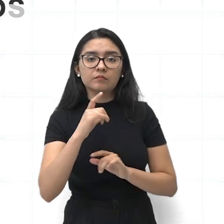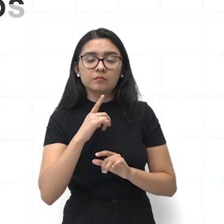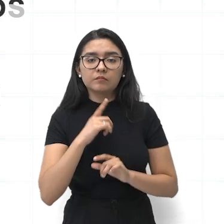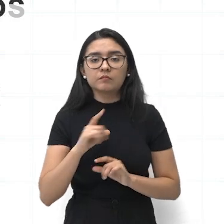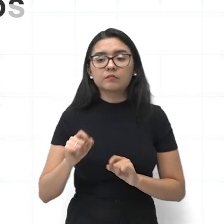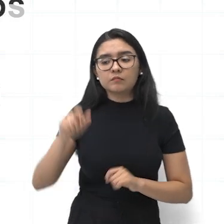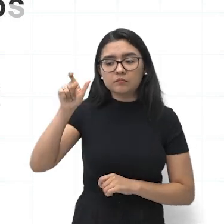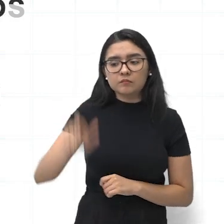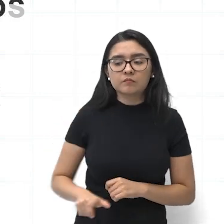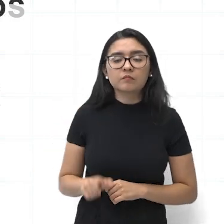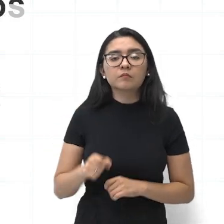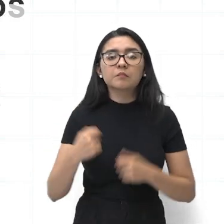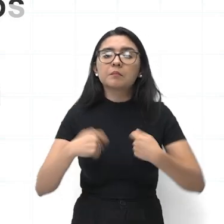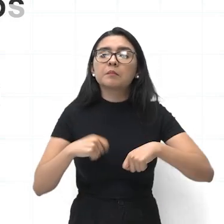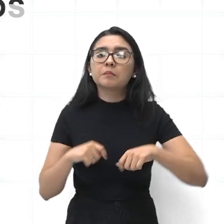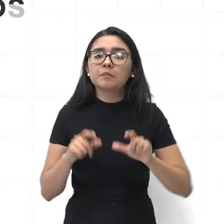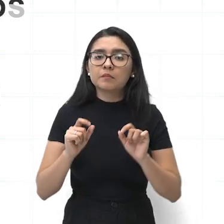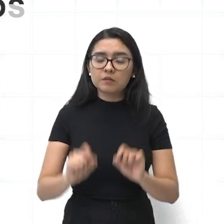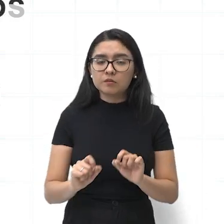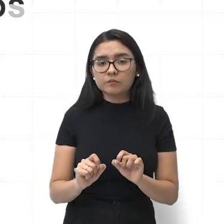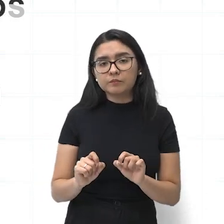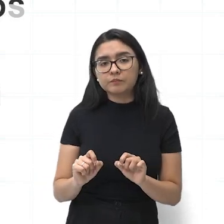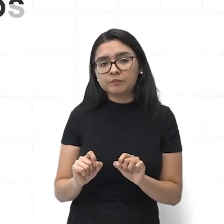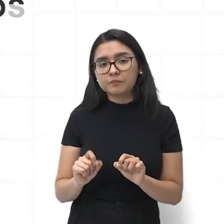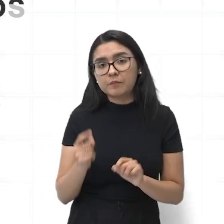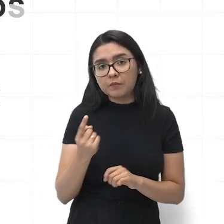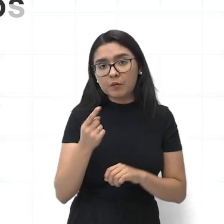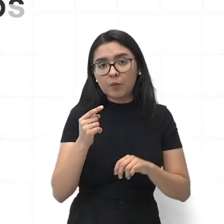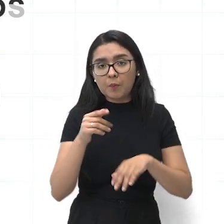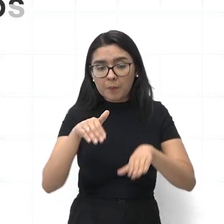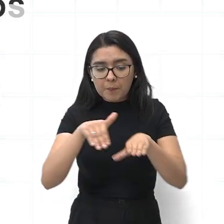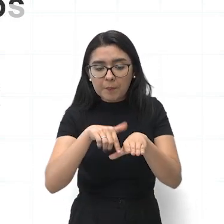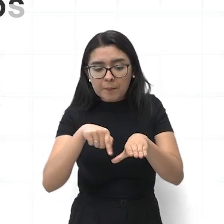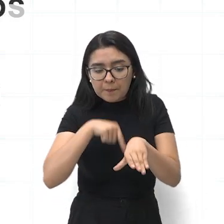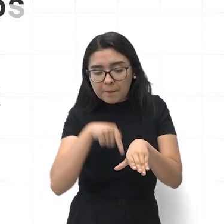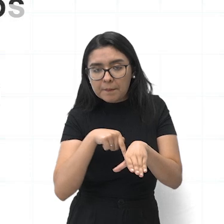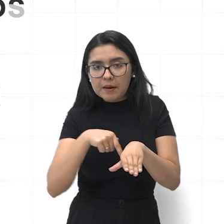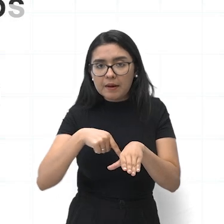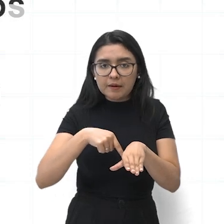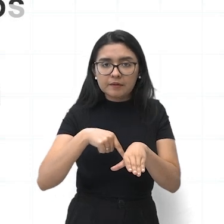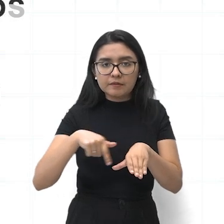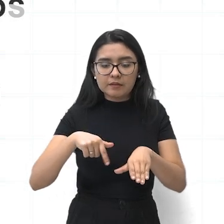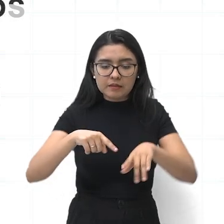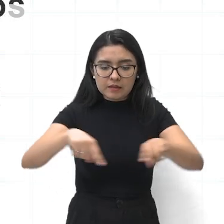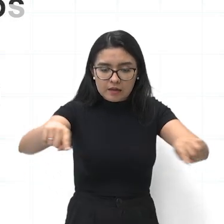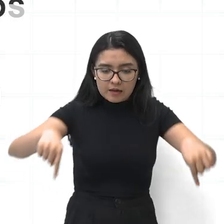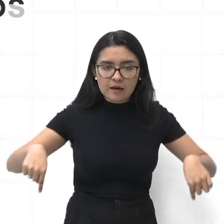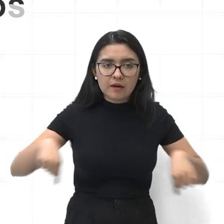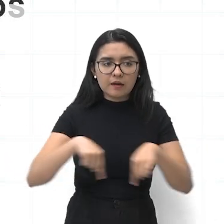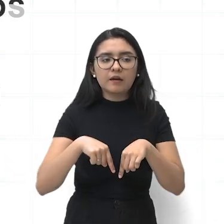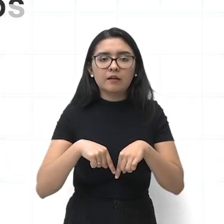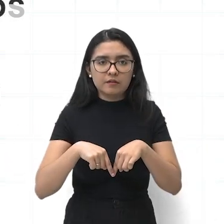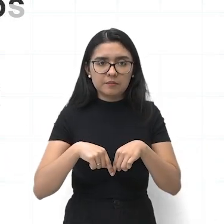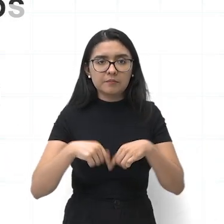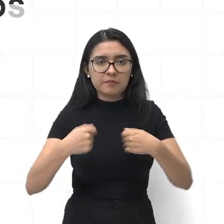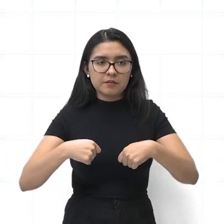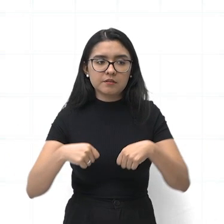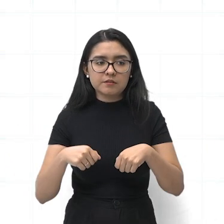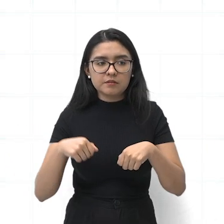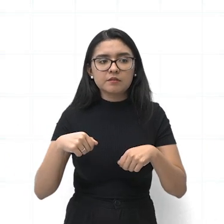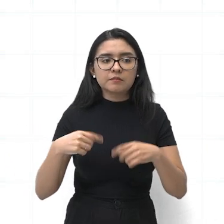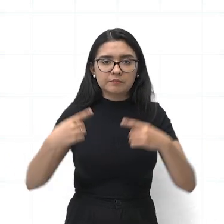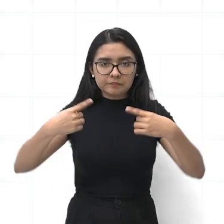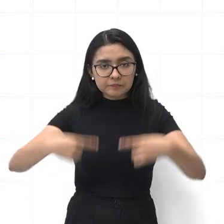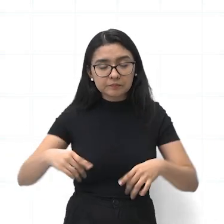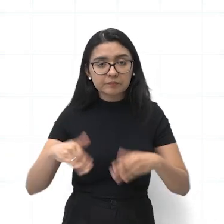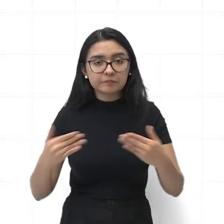aplicar este golpe, ele deve estar com pelo menos um dos pés dentro da área de combate. E isso que valida o